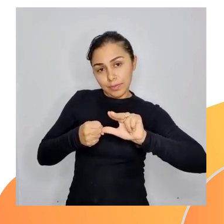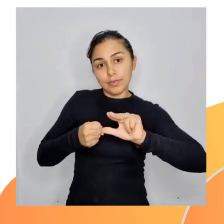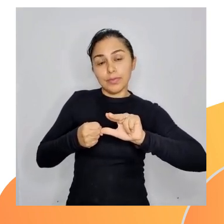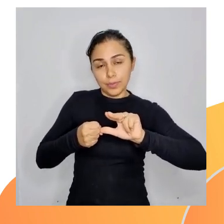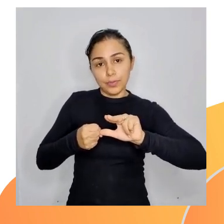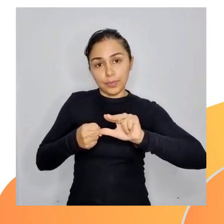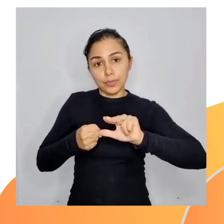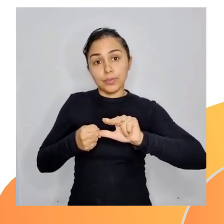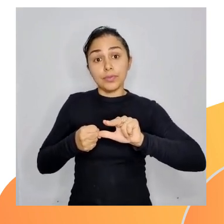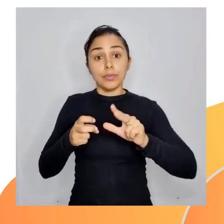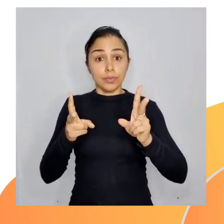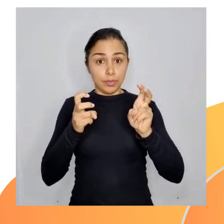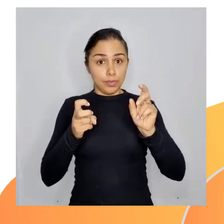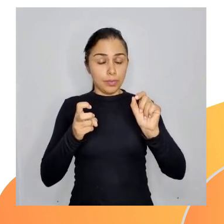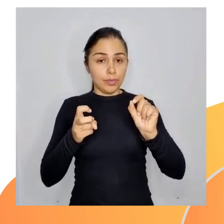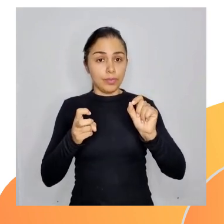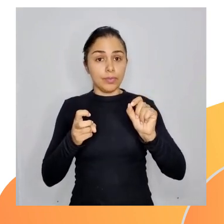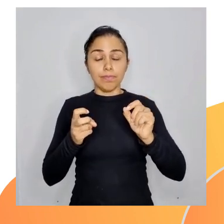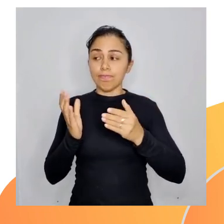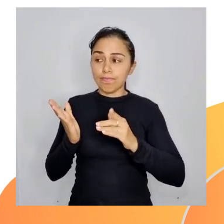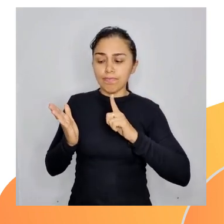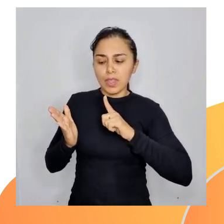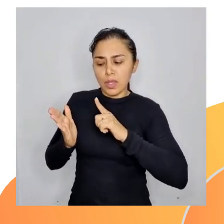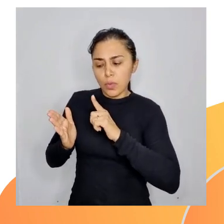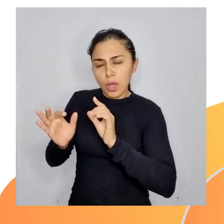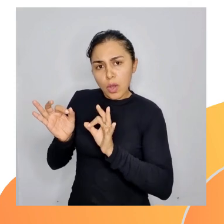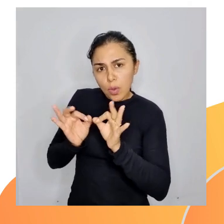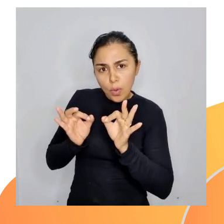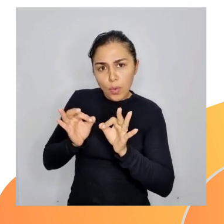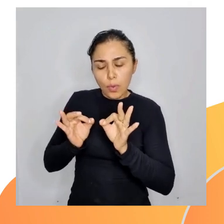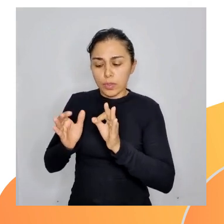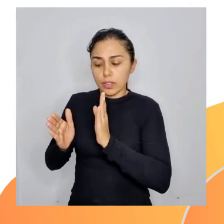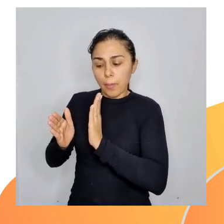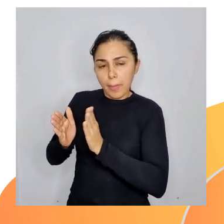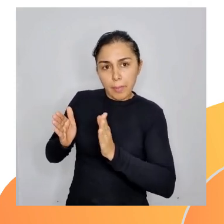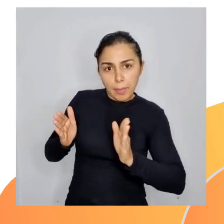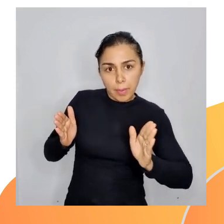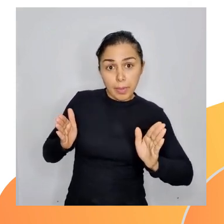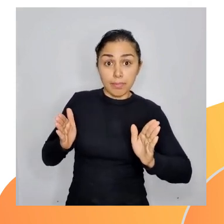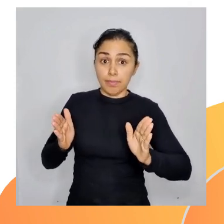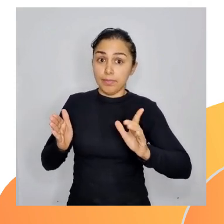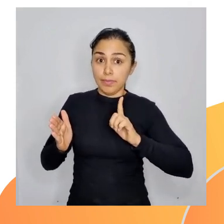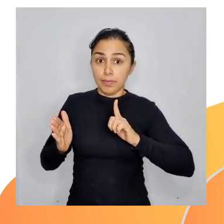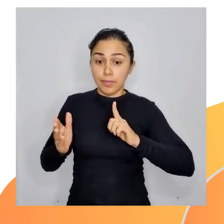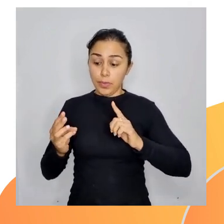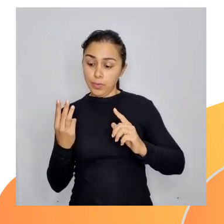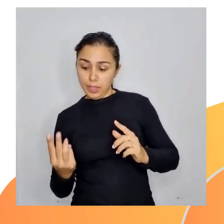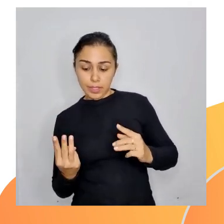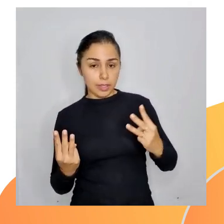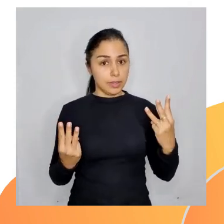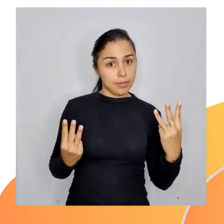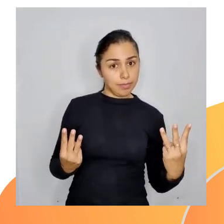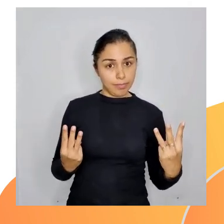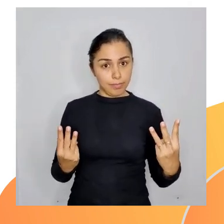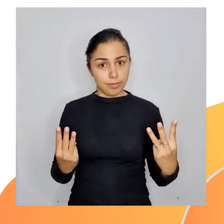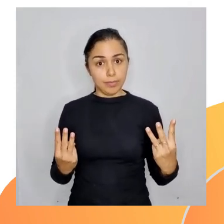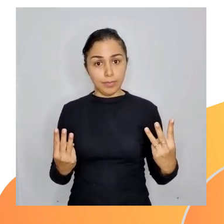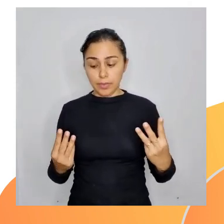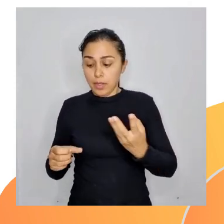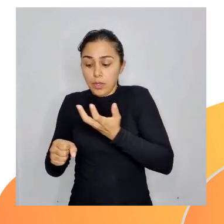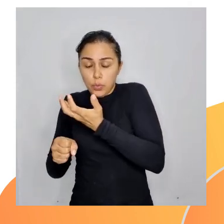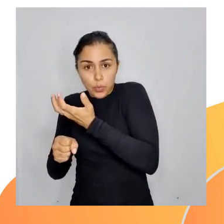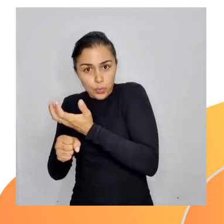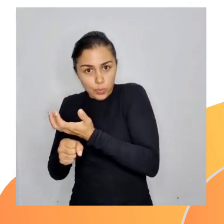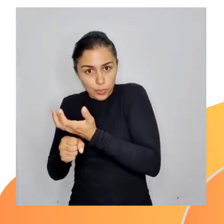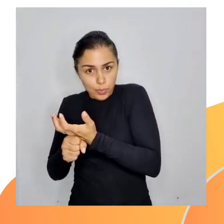posso identificar de maneira bem simples, que é a sequência do torre, cavalo e bispo. Beleza, pessoal?